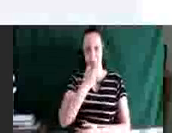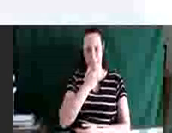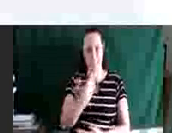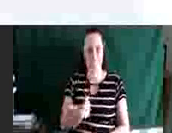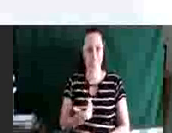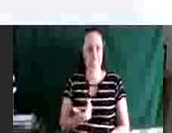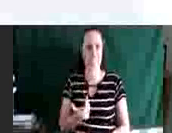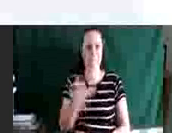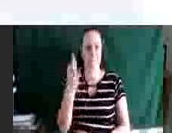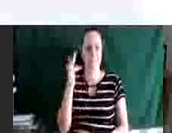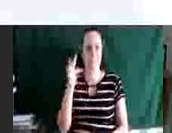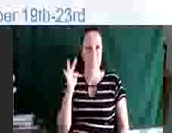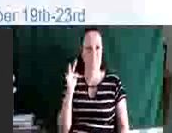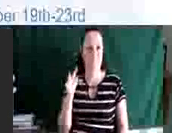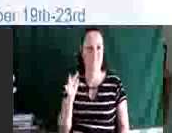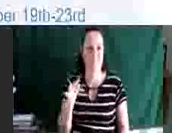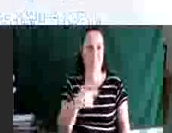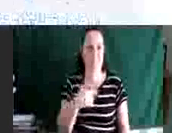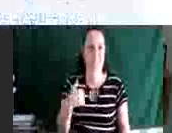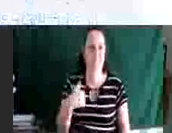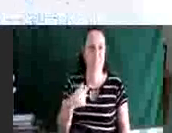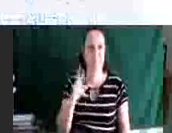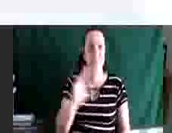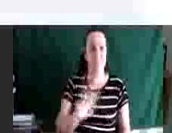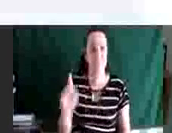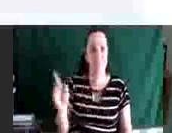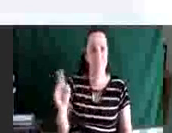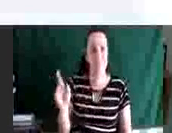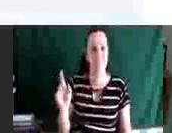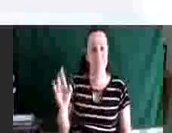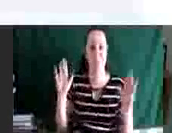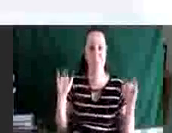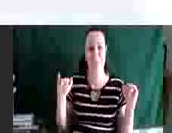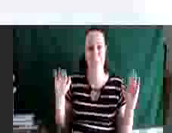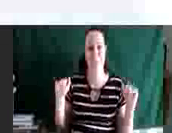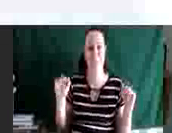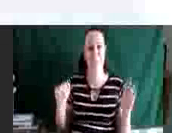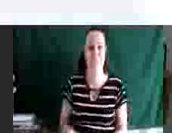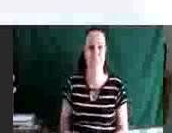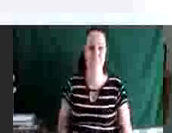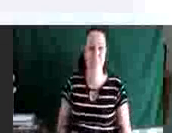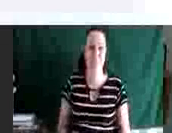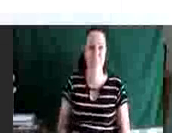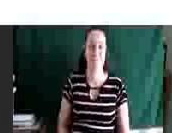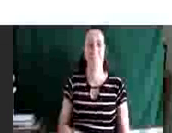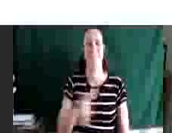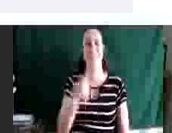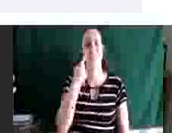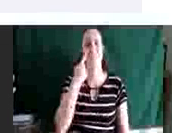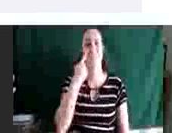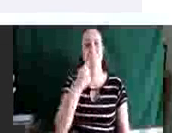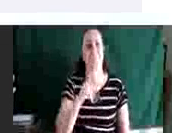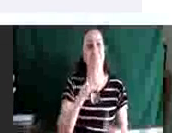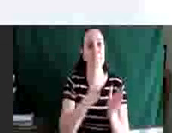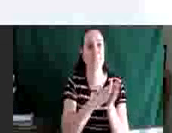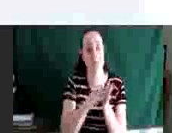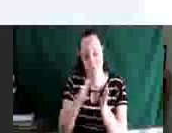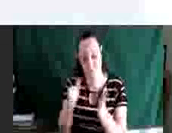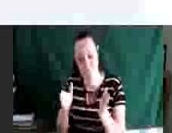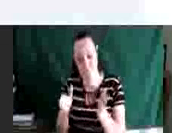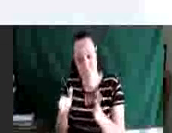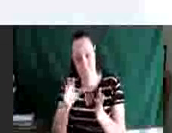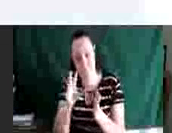tiradas aqui desse livro. O CERT-BR, que é o Centro de Estudos e Respostas a Tratamento de Incidentes aqui no Brasil. Essa semana mesmo eu